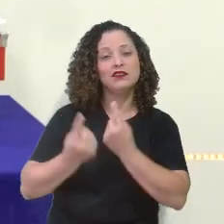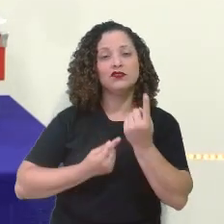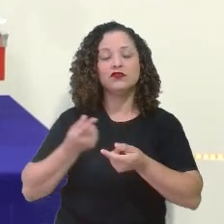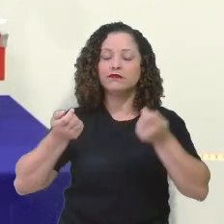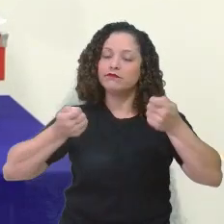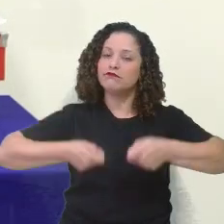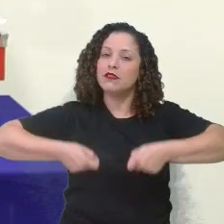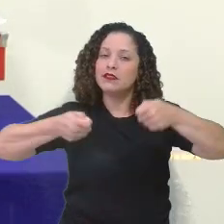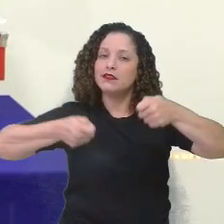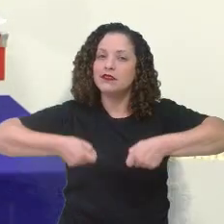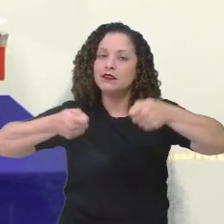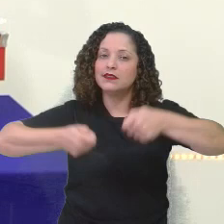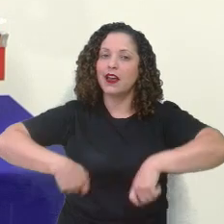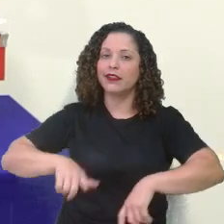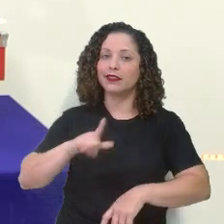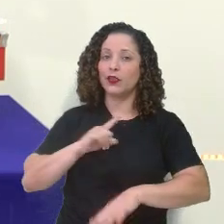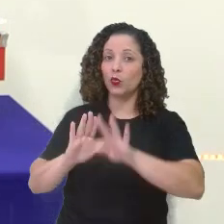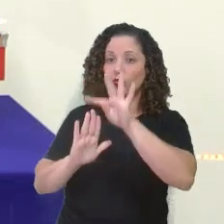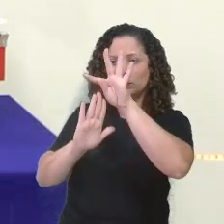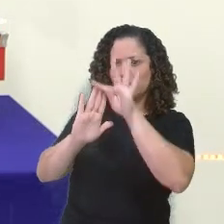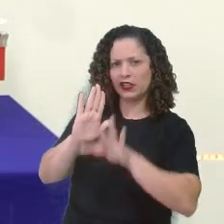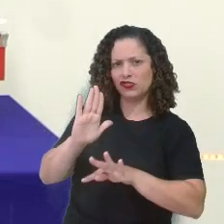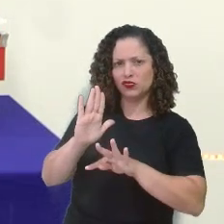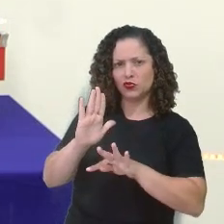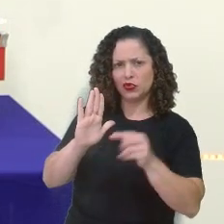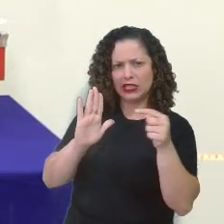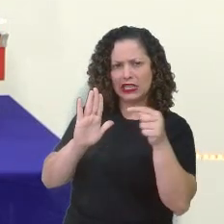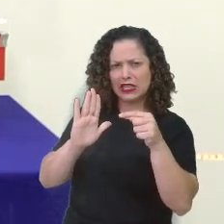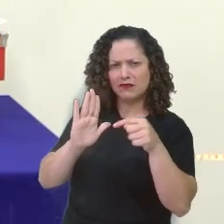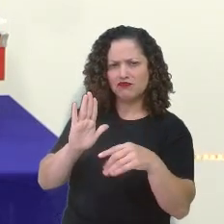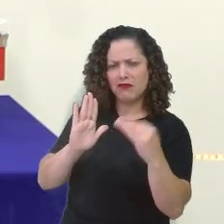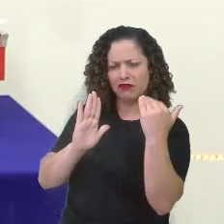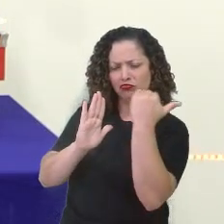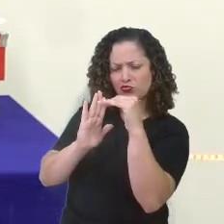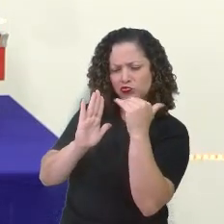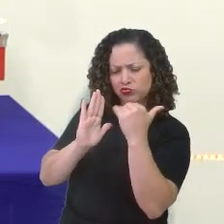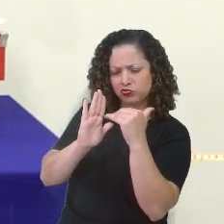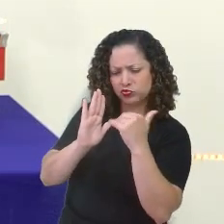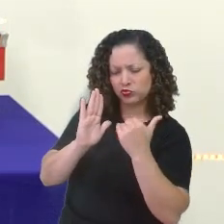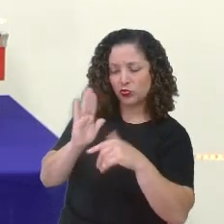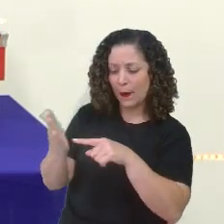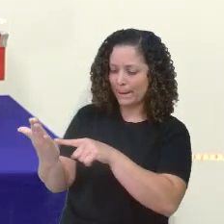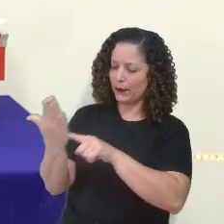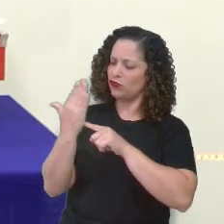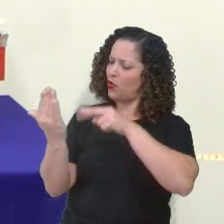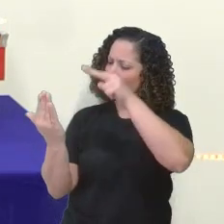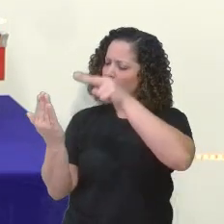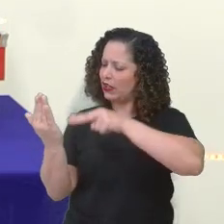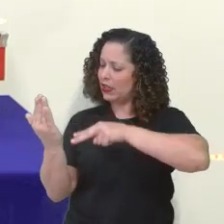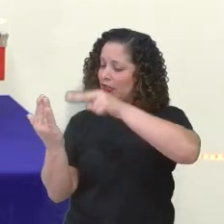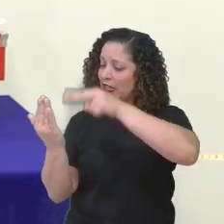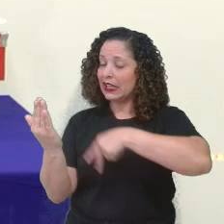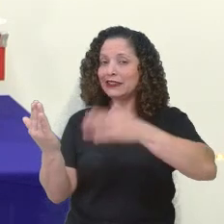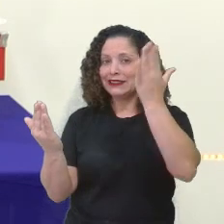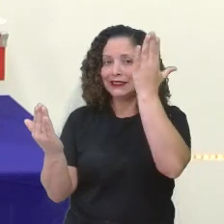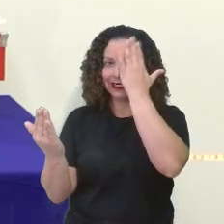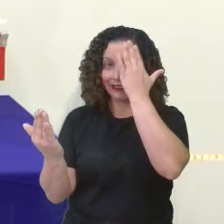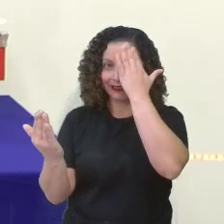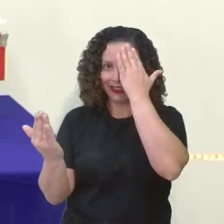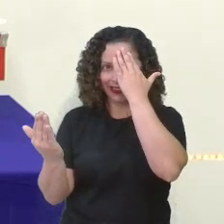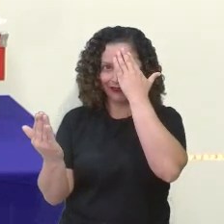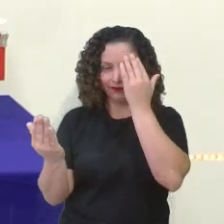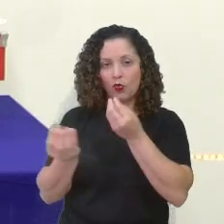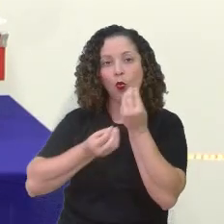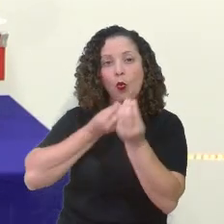gente precisa de um texto para nos instruir, para nos apoiar, tá? Na construção